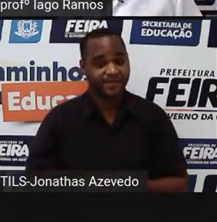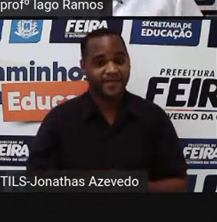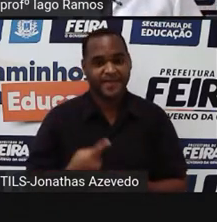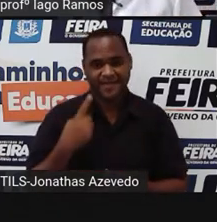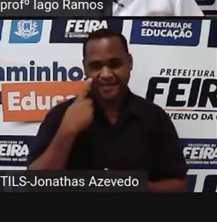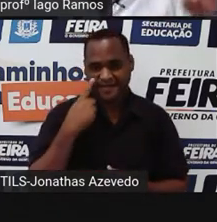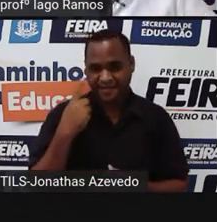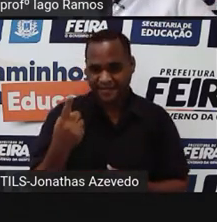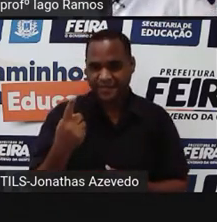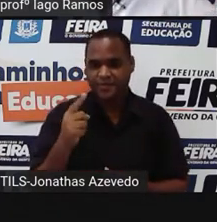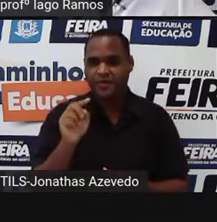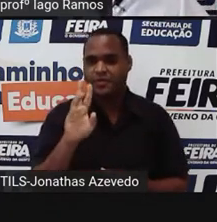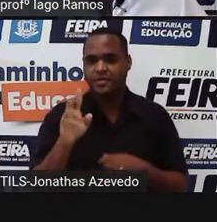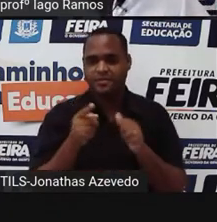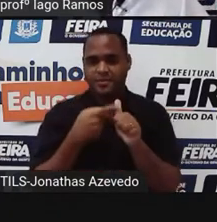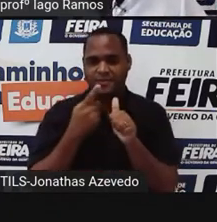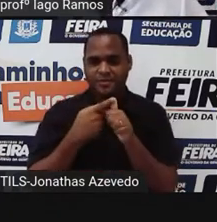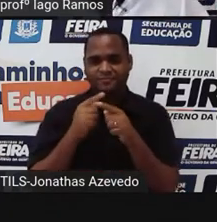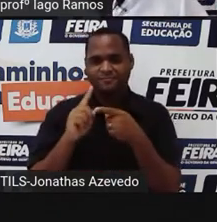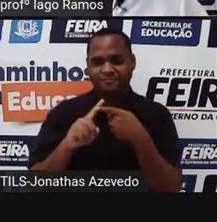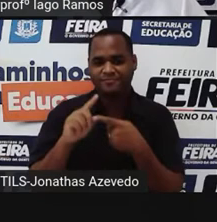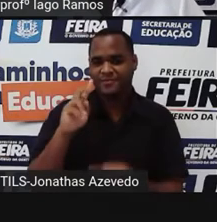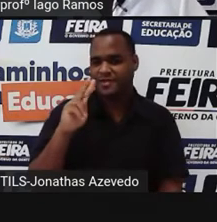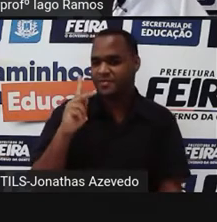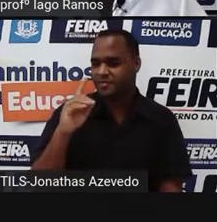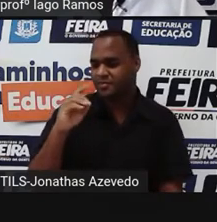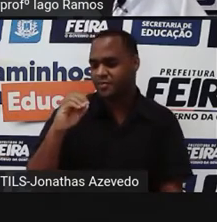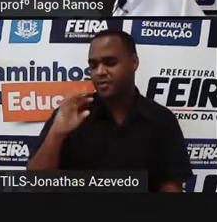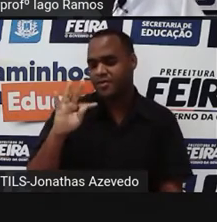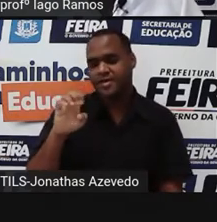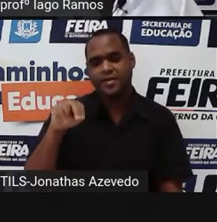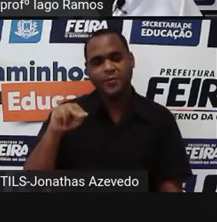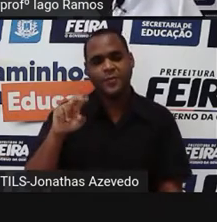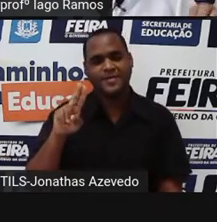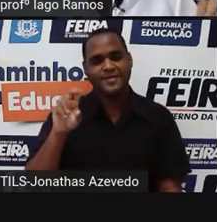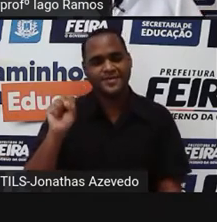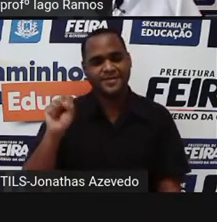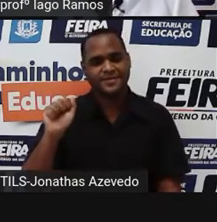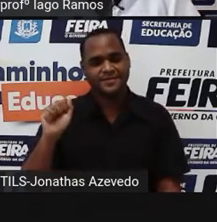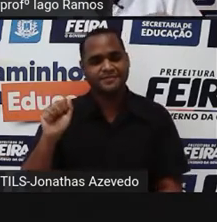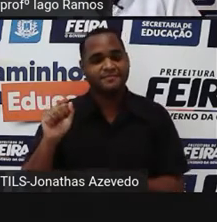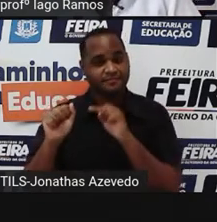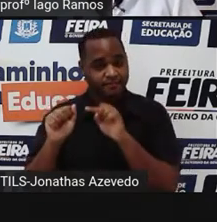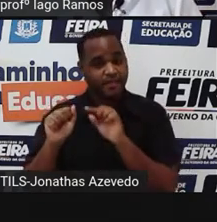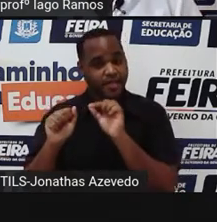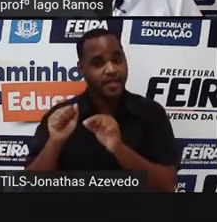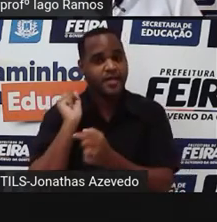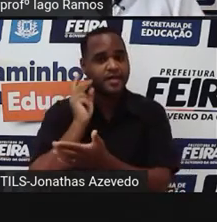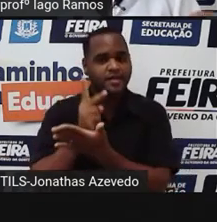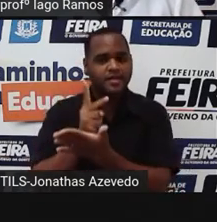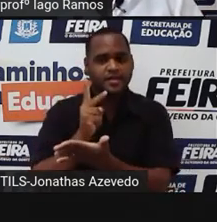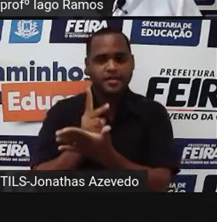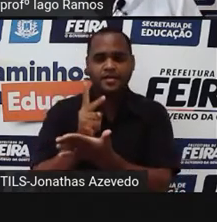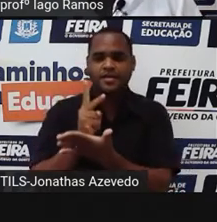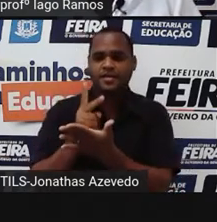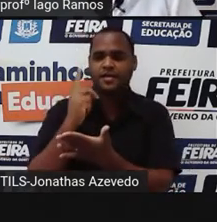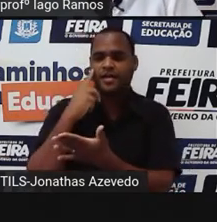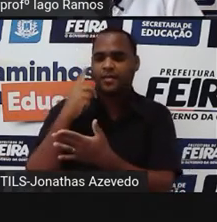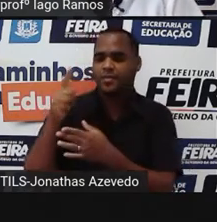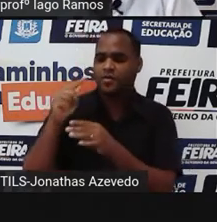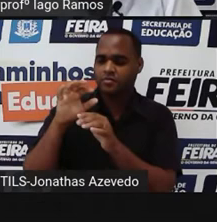que é chamado de hipotenusa. E esse lado hipotenusa é sempre o lado que